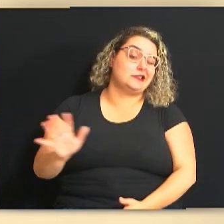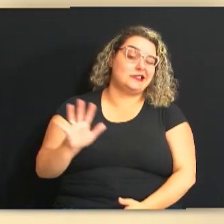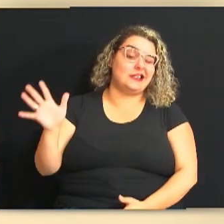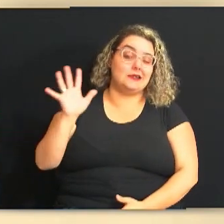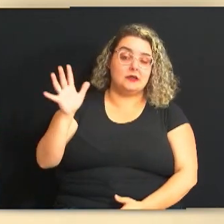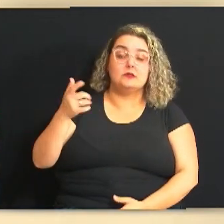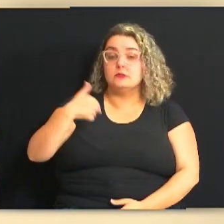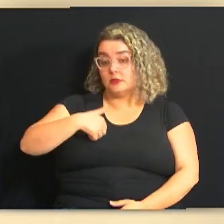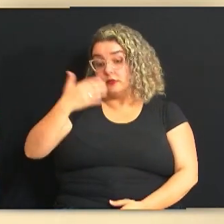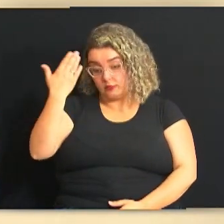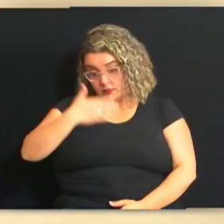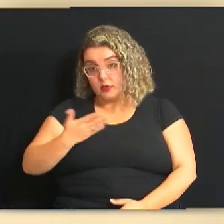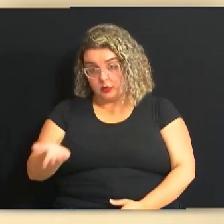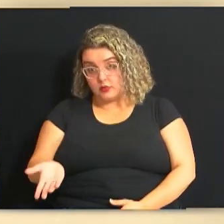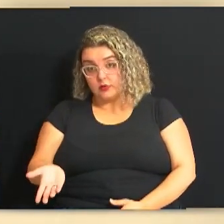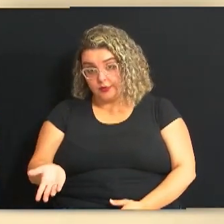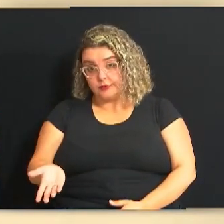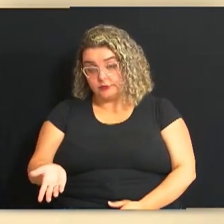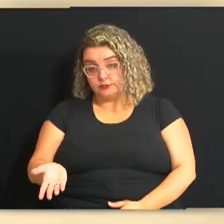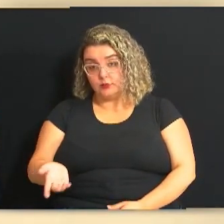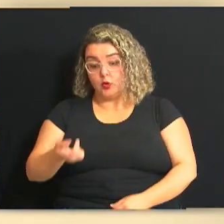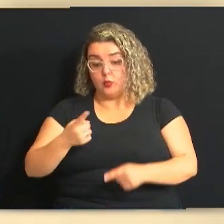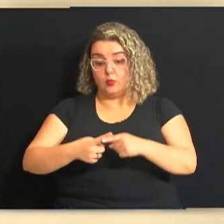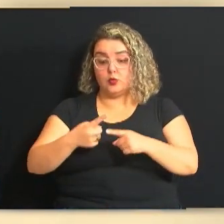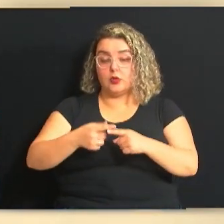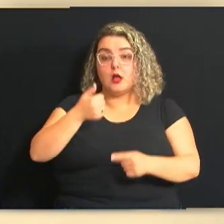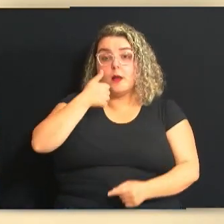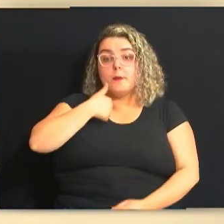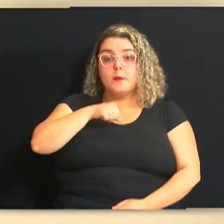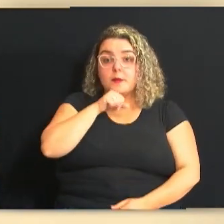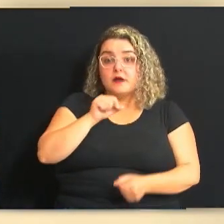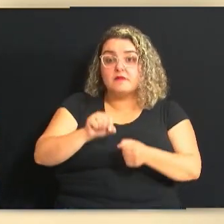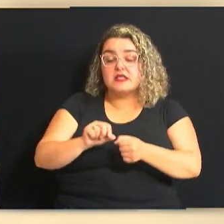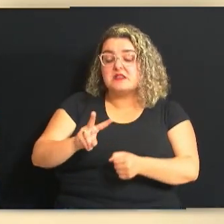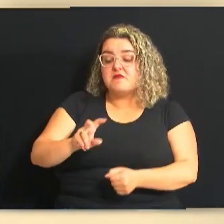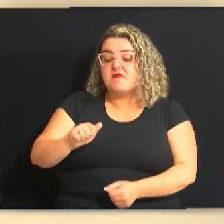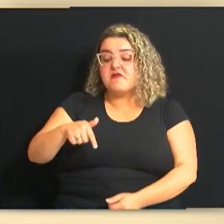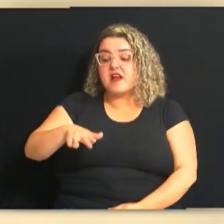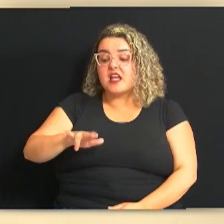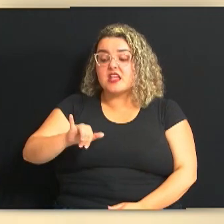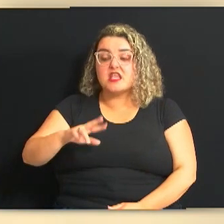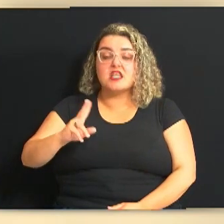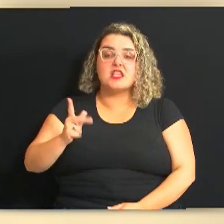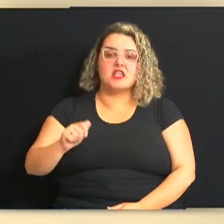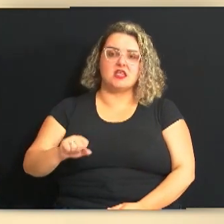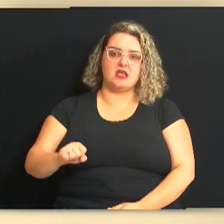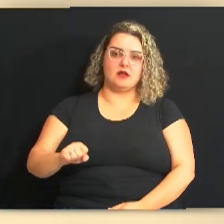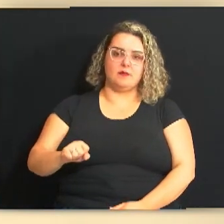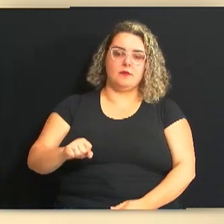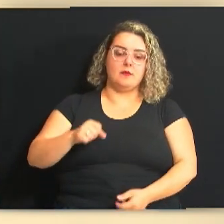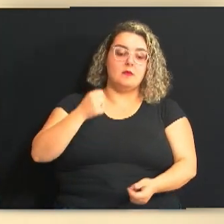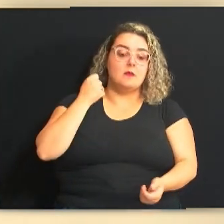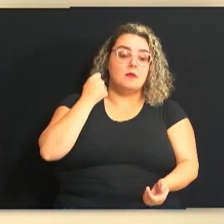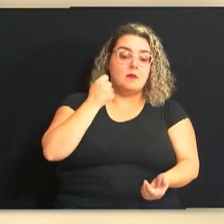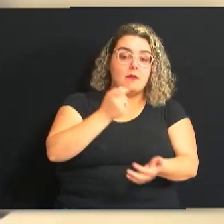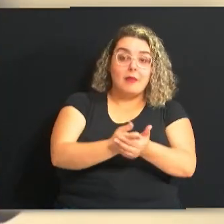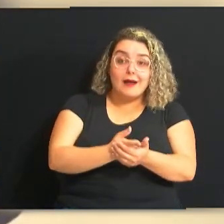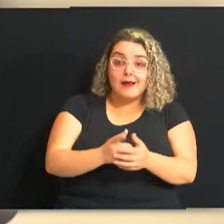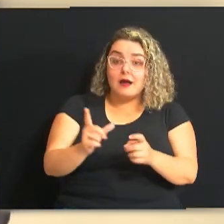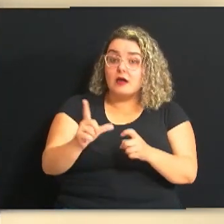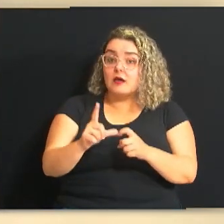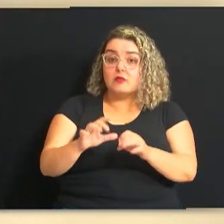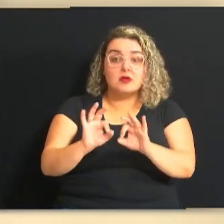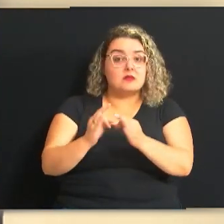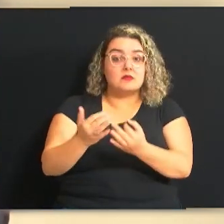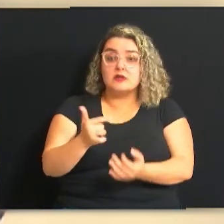prova disso. Porque as mães fazem vaquinha para pagar os laudos, vereador Major Jaime, para as famílias que não têm condições.